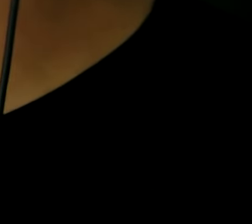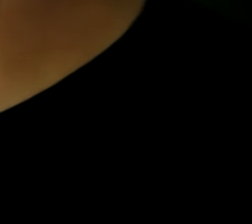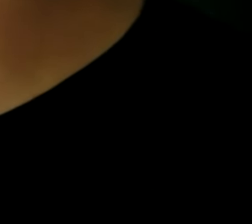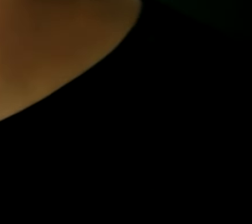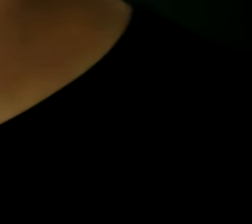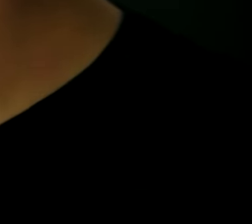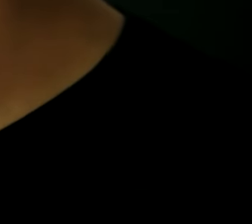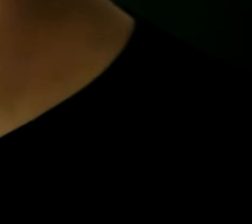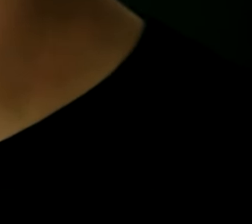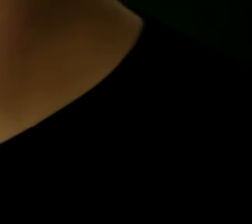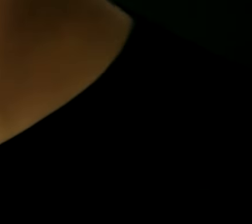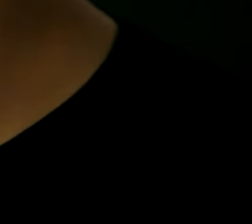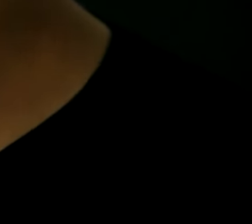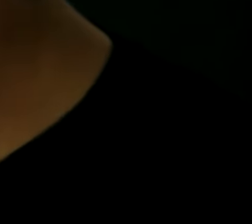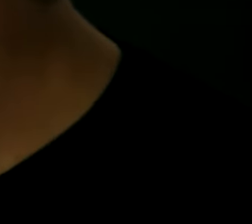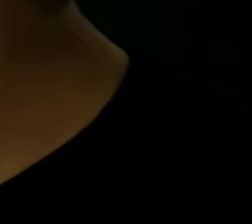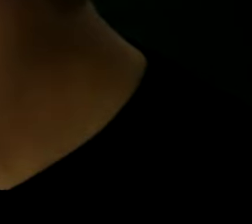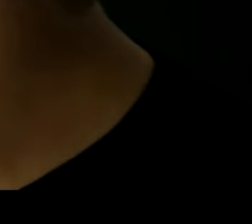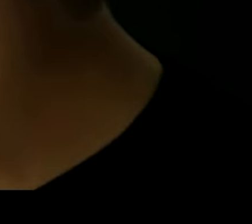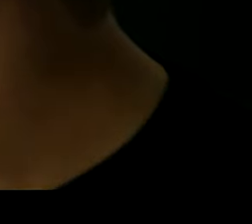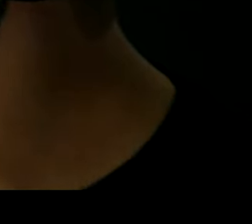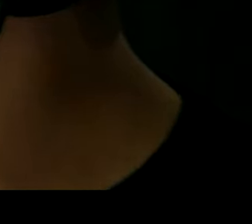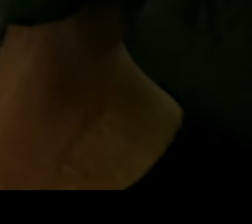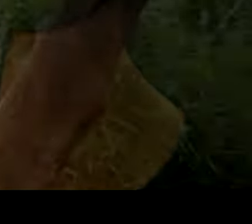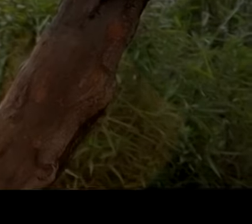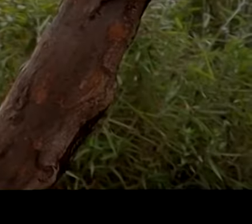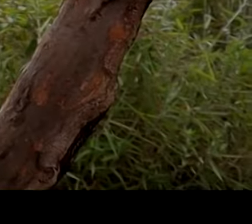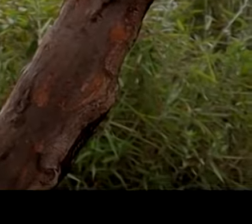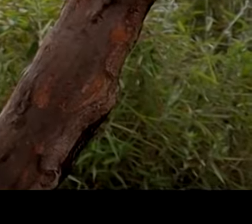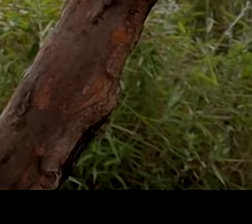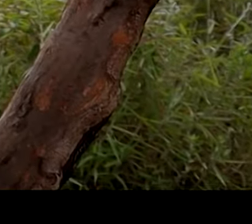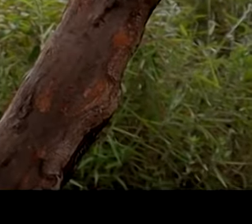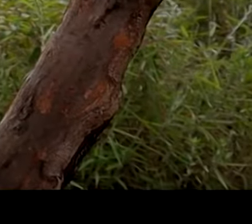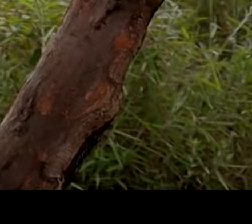Eu sei, Senhor, que tu me amas.